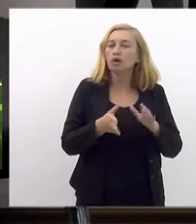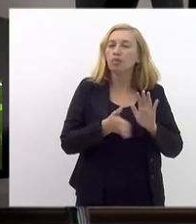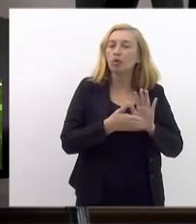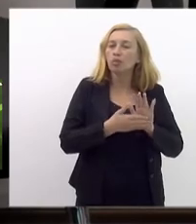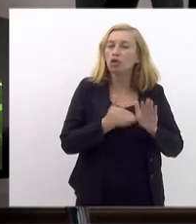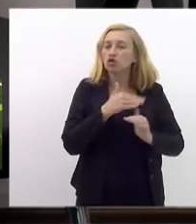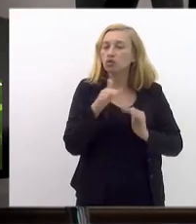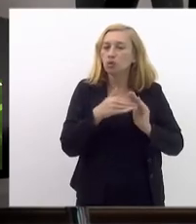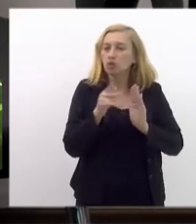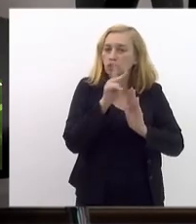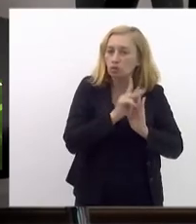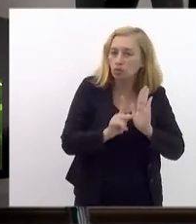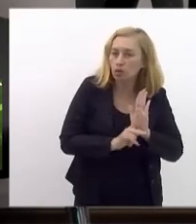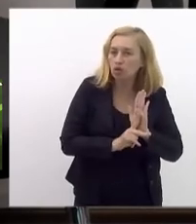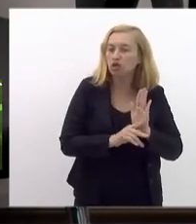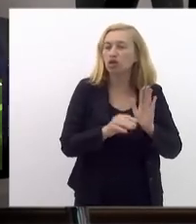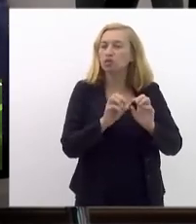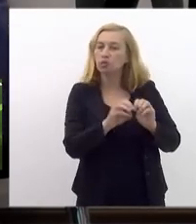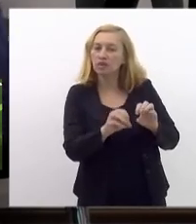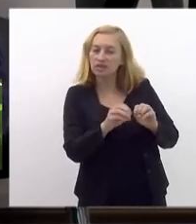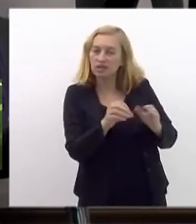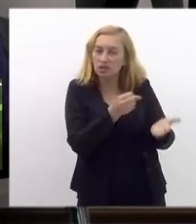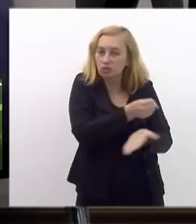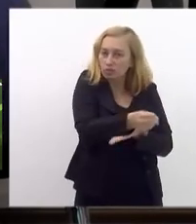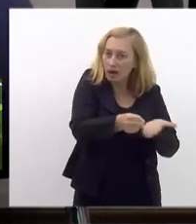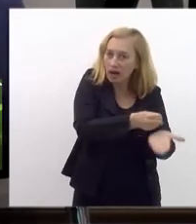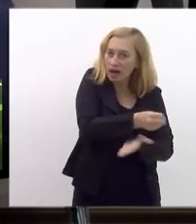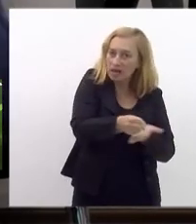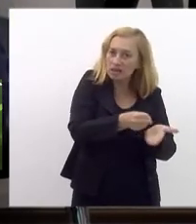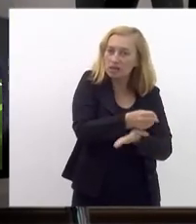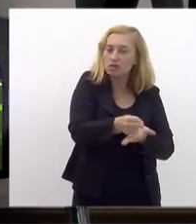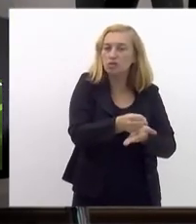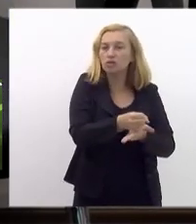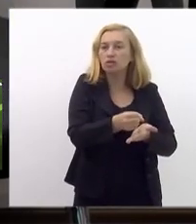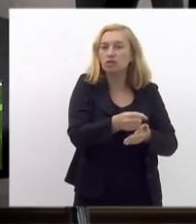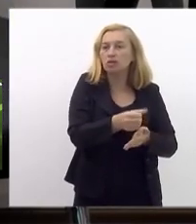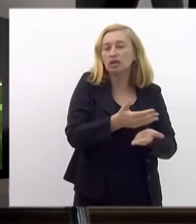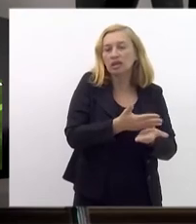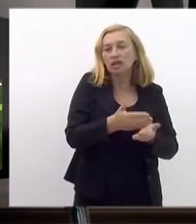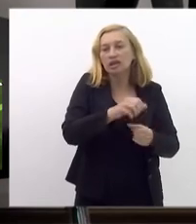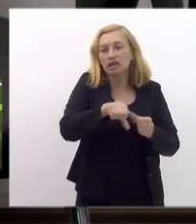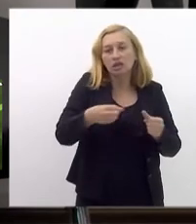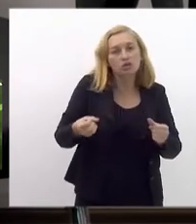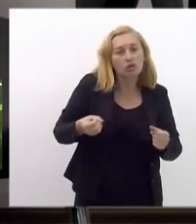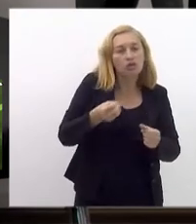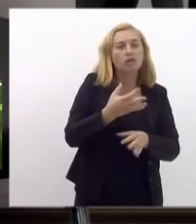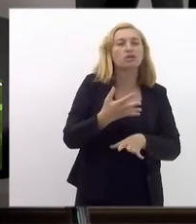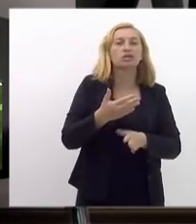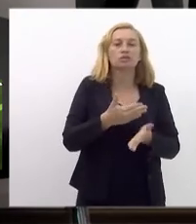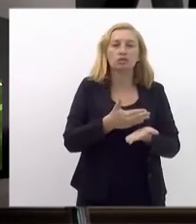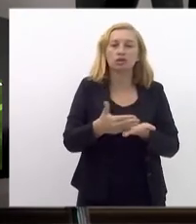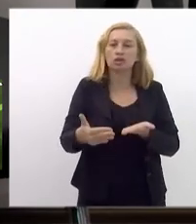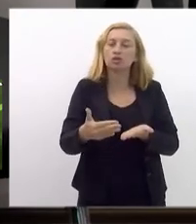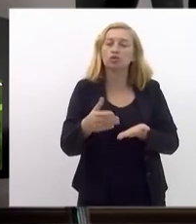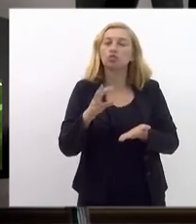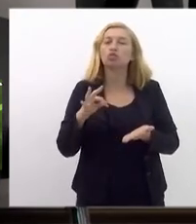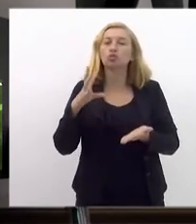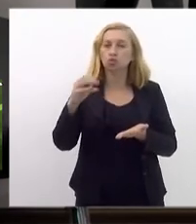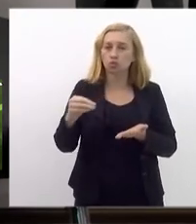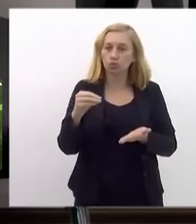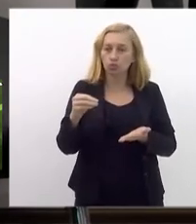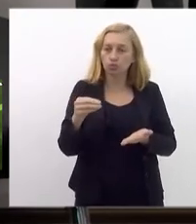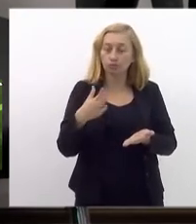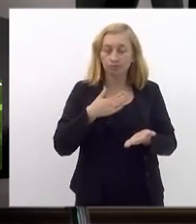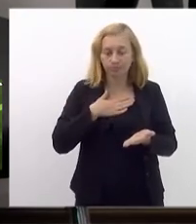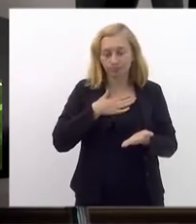apropriando também o ensino básico, partindo da inovação como ponto de partida. Tudo isso, na